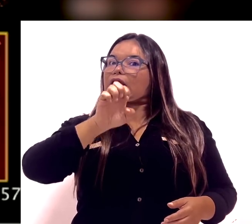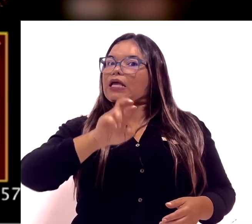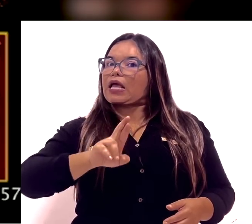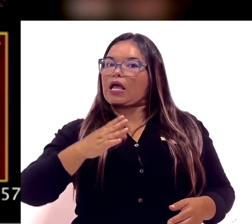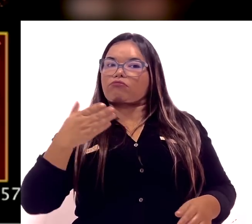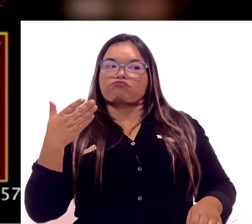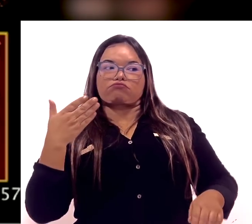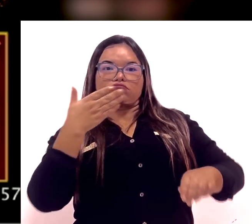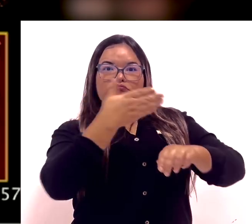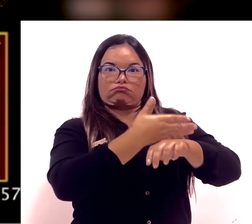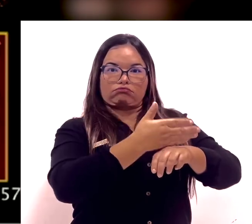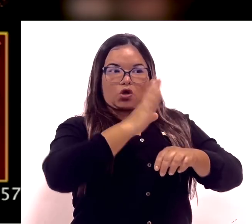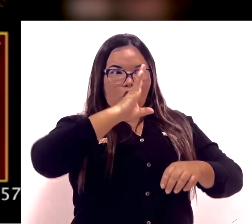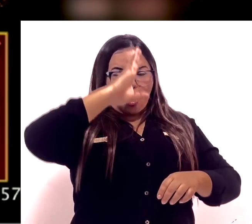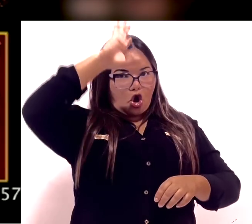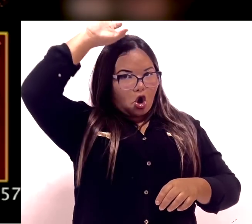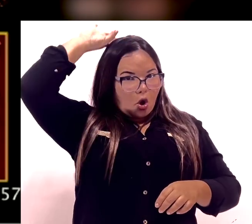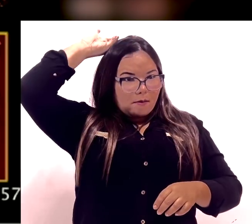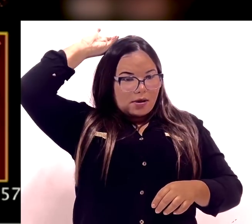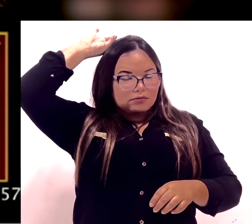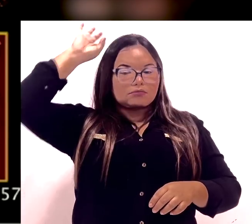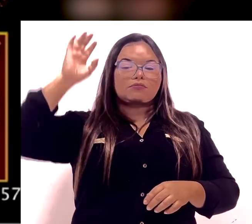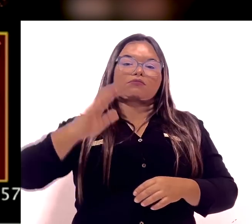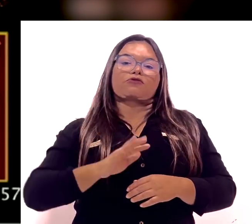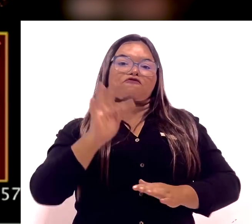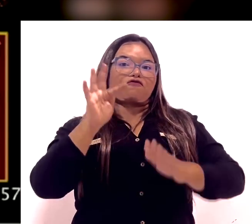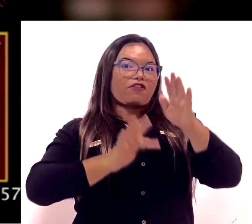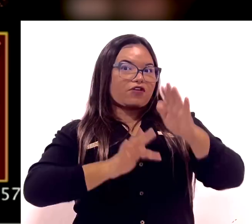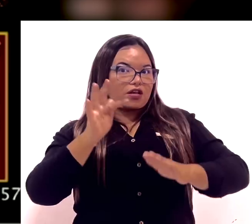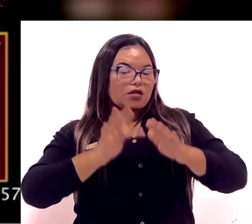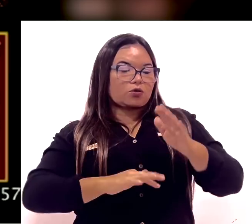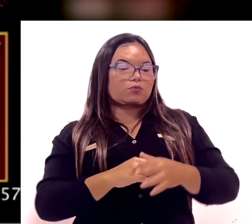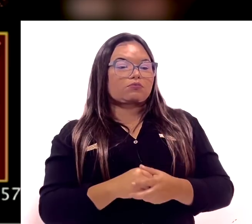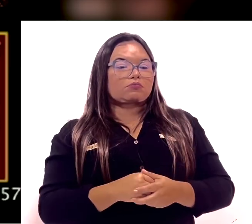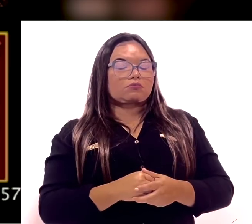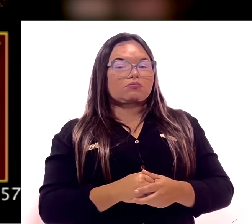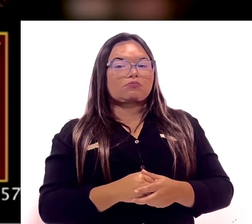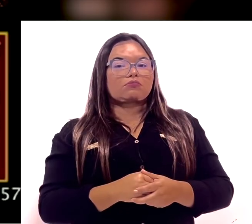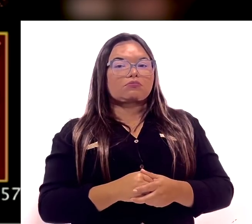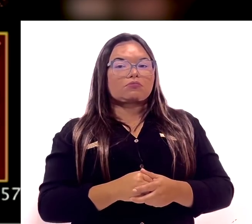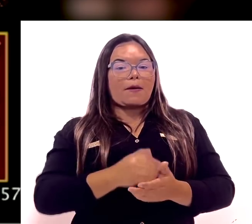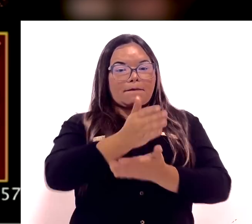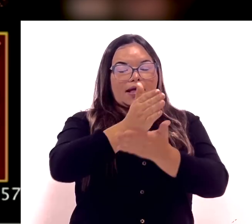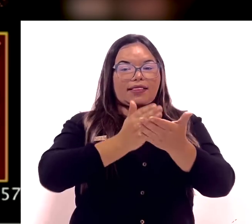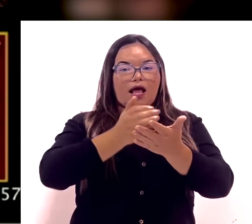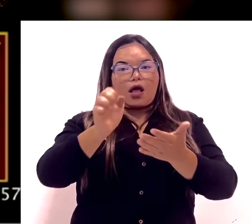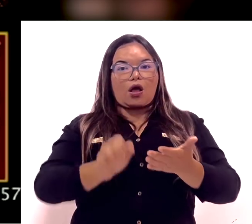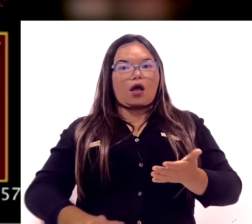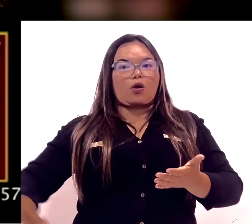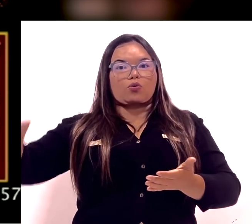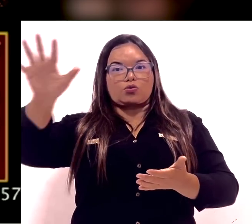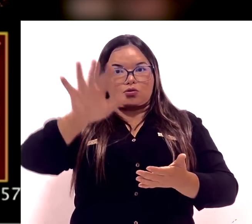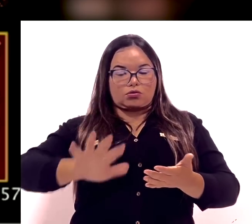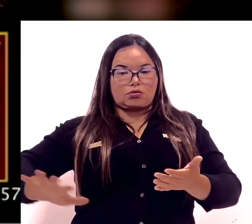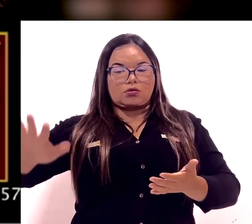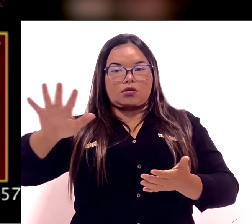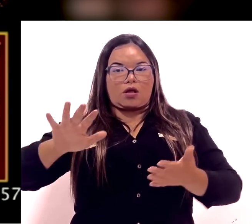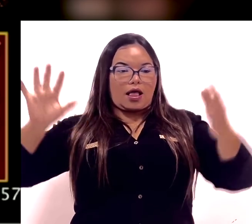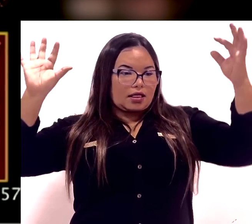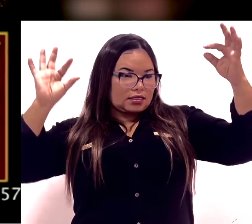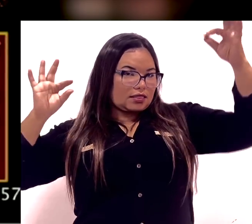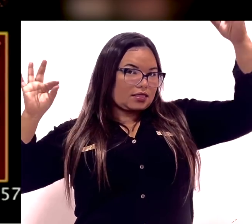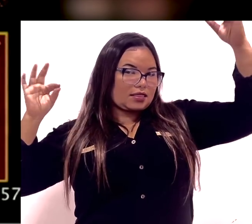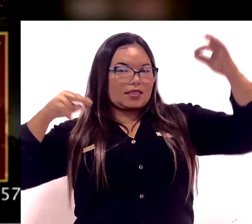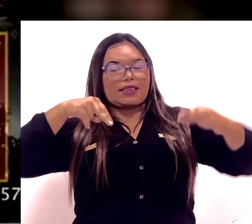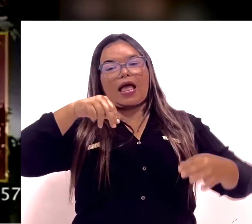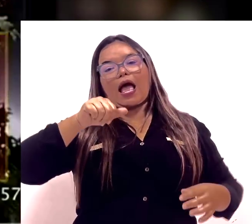de 1798, e proclamou a República. Metade da Europa pensou que o veto de Napoleão seria obedecido e